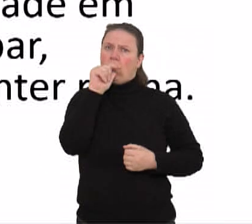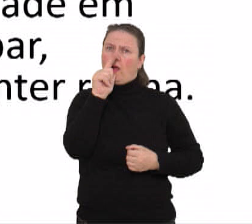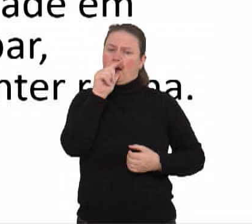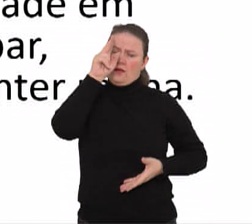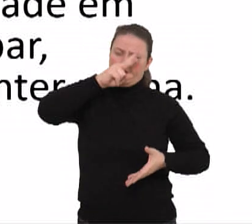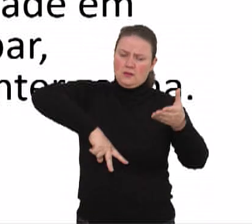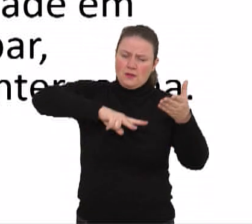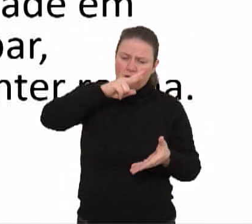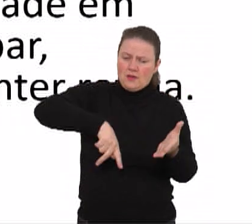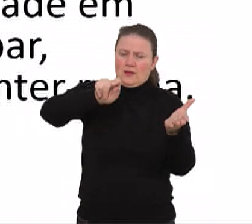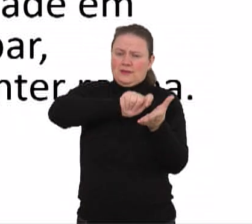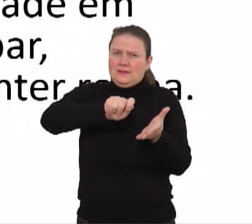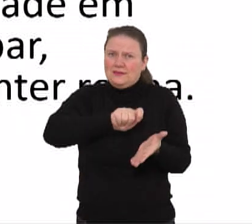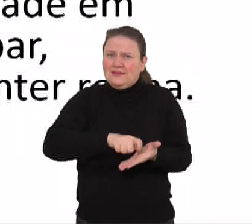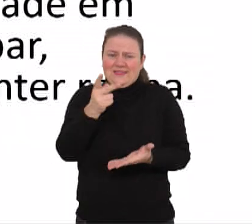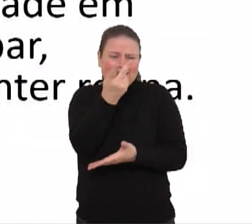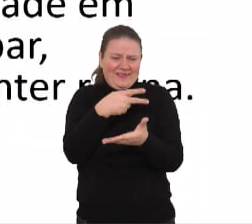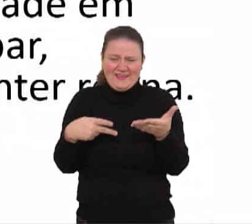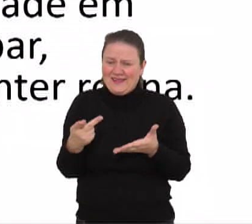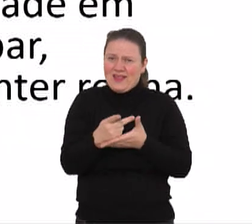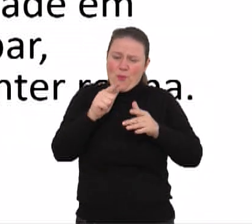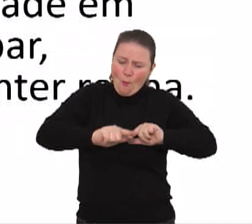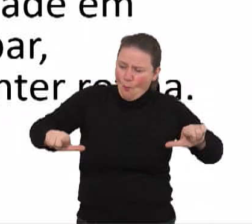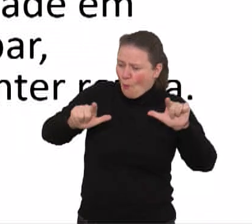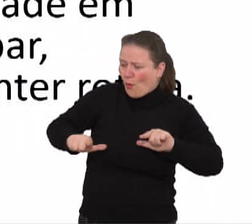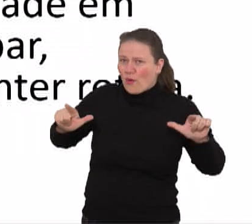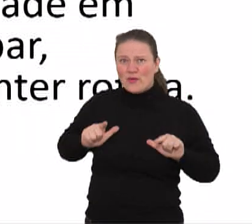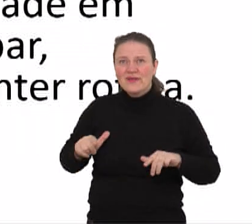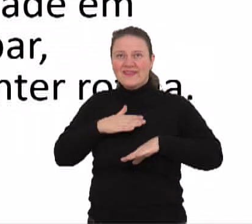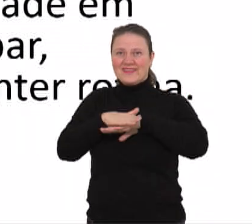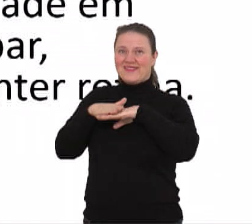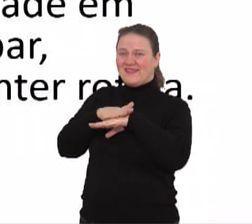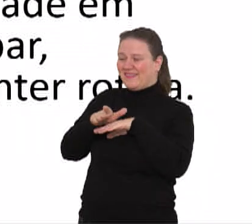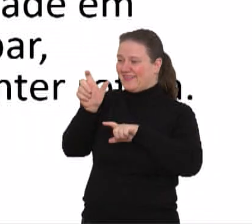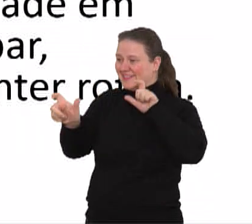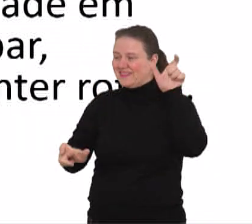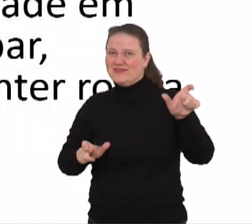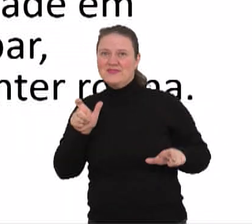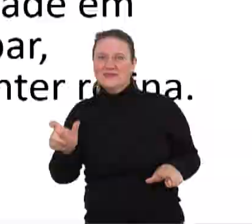leia, escreve, desenhe, cozinhe, limpe, converse com quem está ao seu lado.